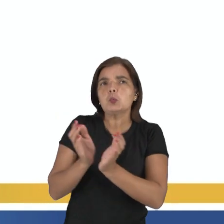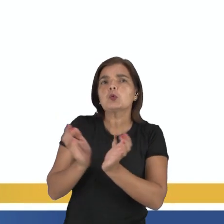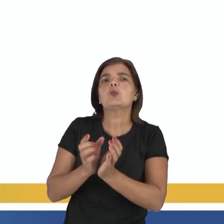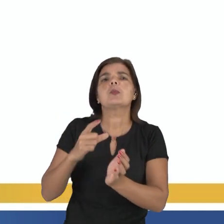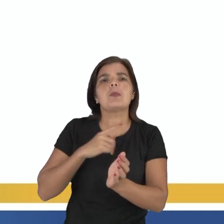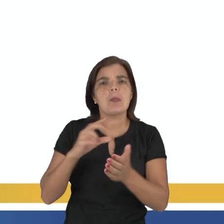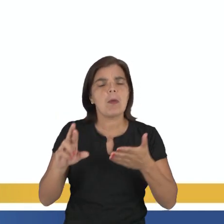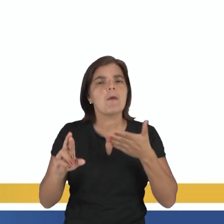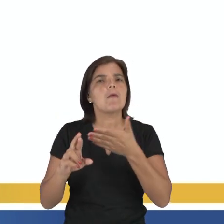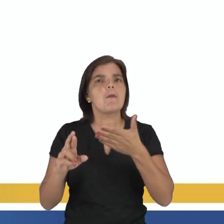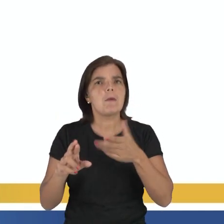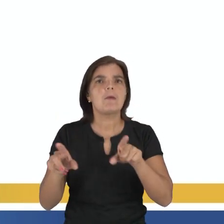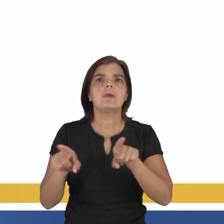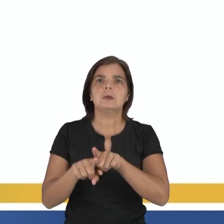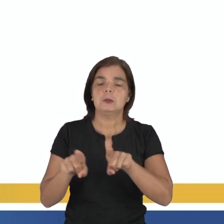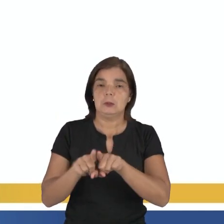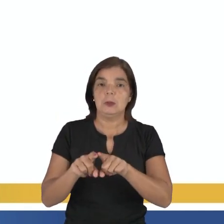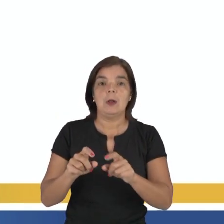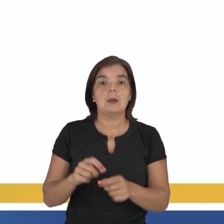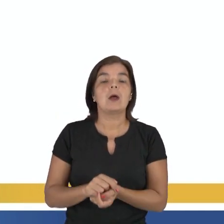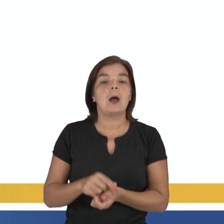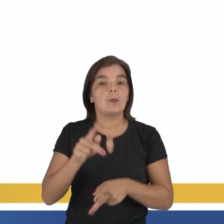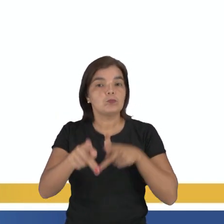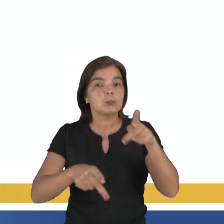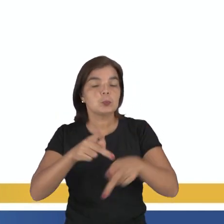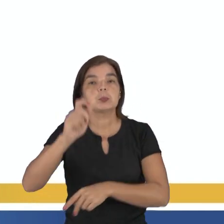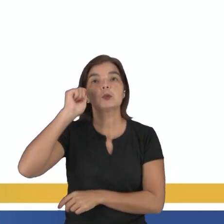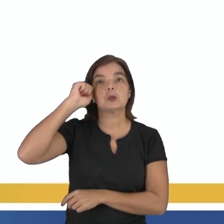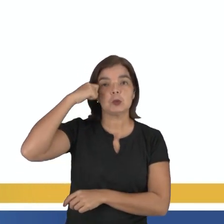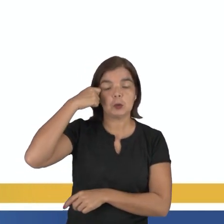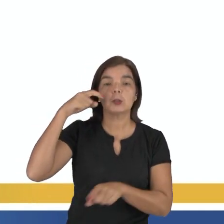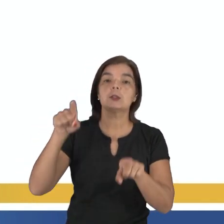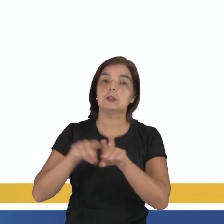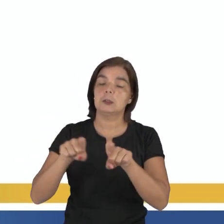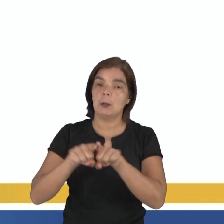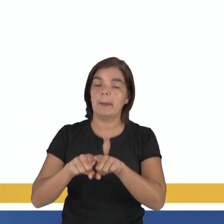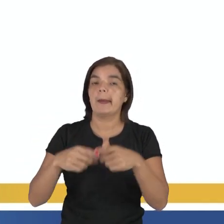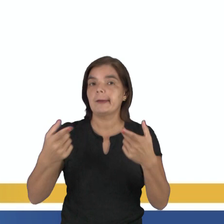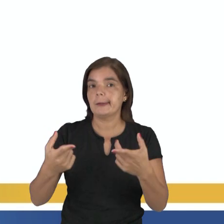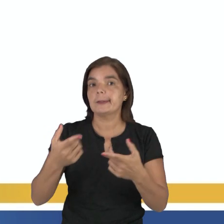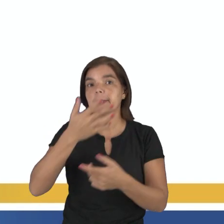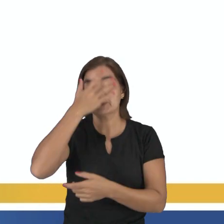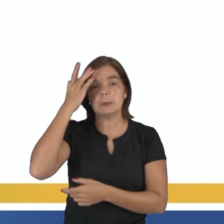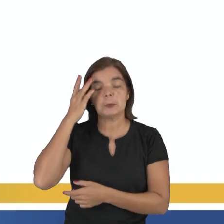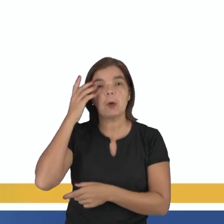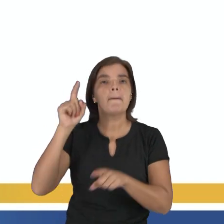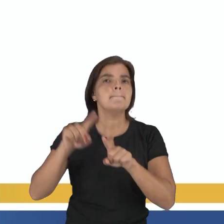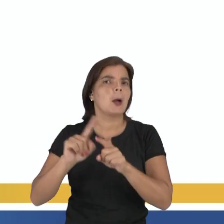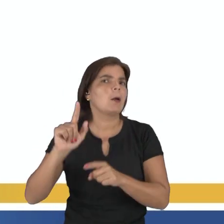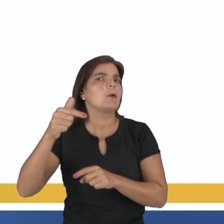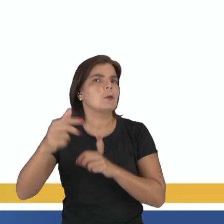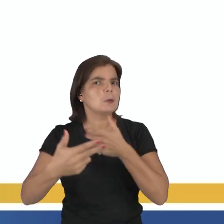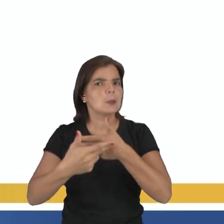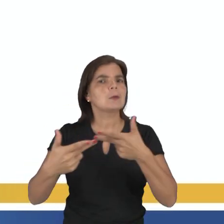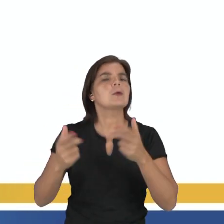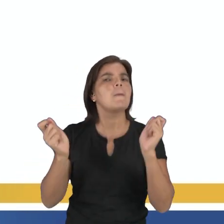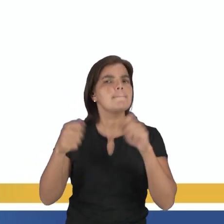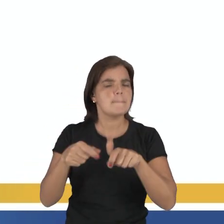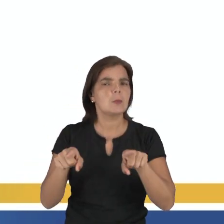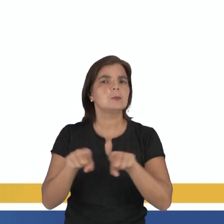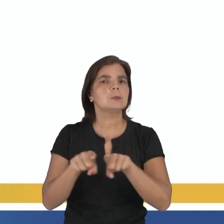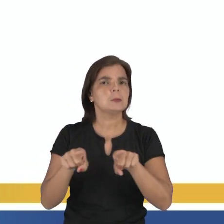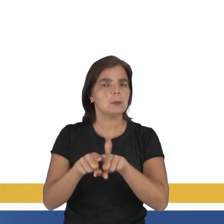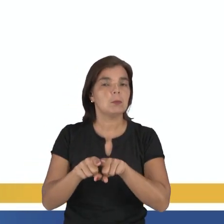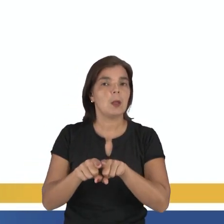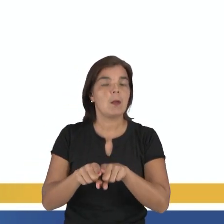a gente tem uma prevalência maior na população negra e asiática. Então, neste caso, não dá para mudar. Mas tem outras coisas que se pode